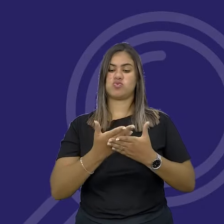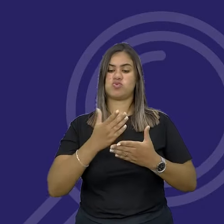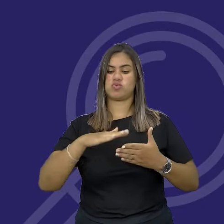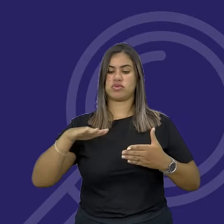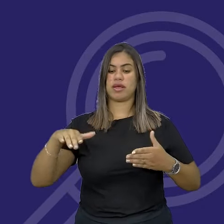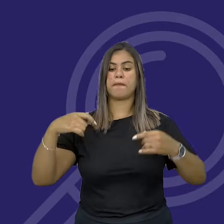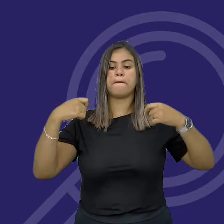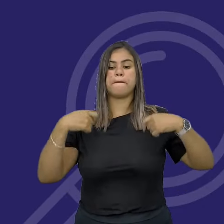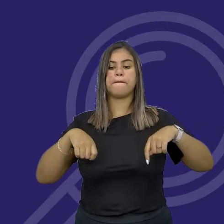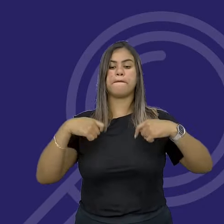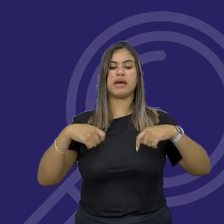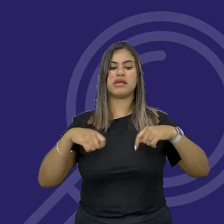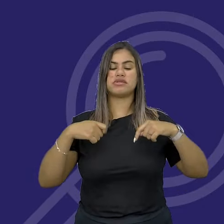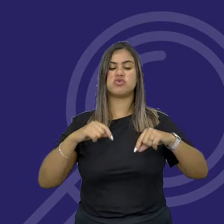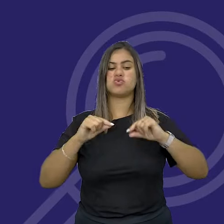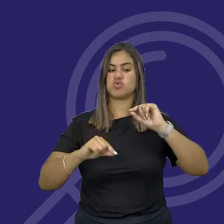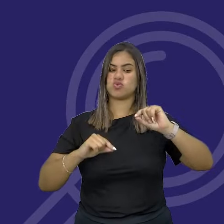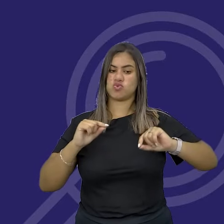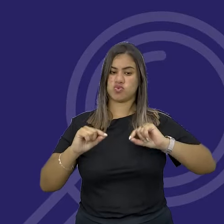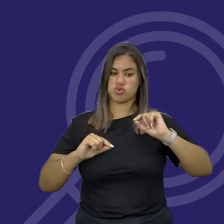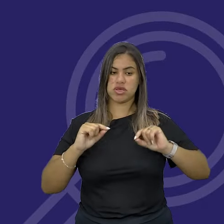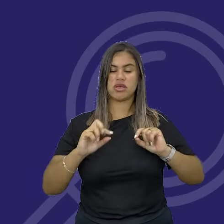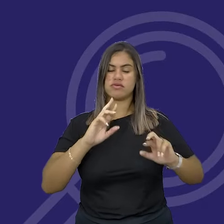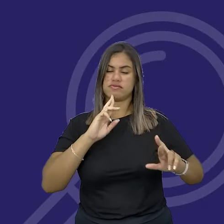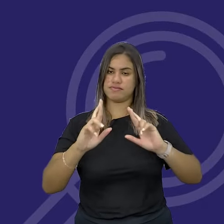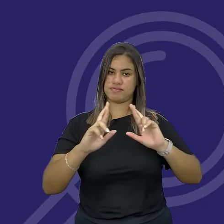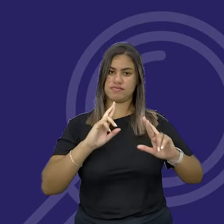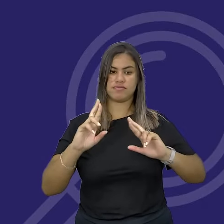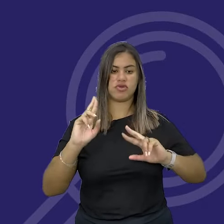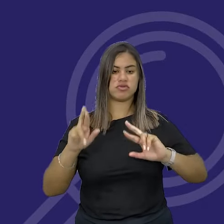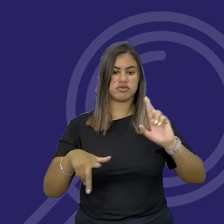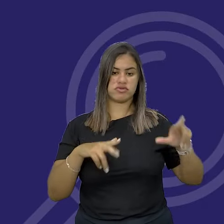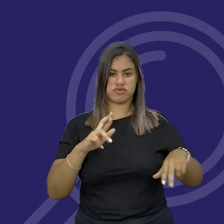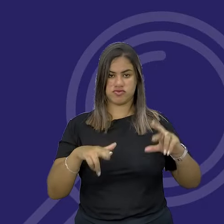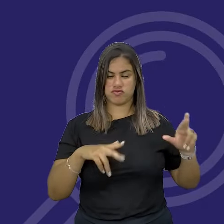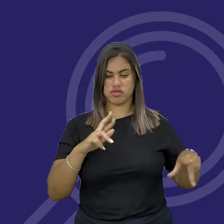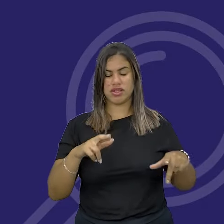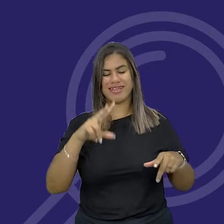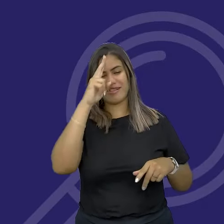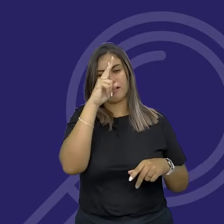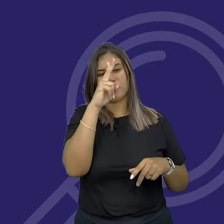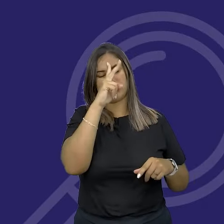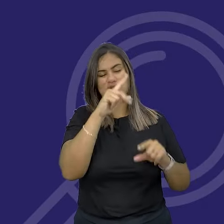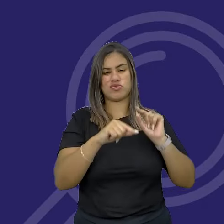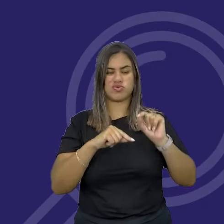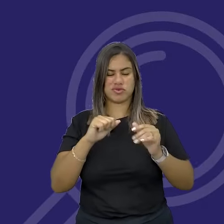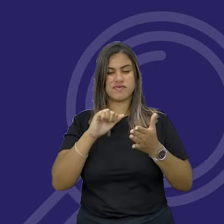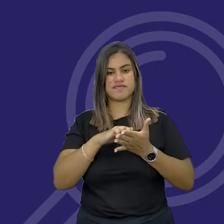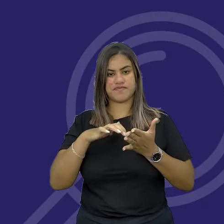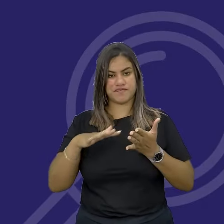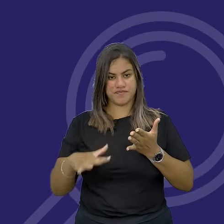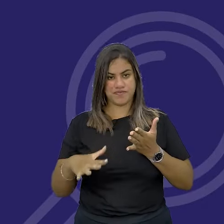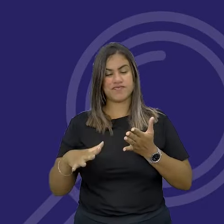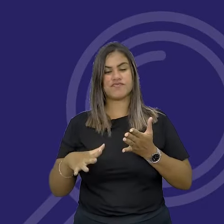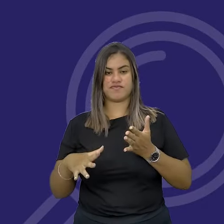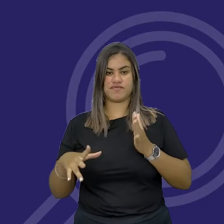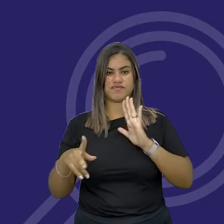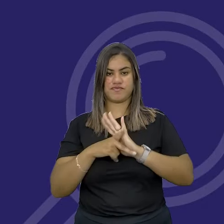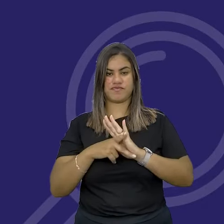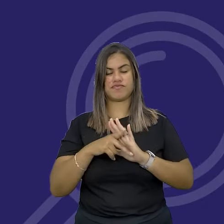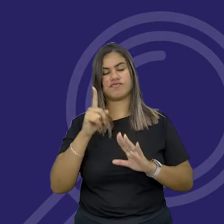que participar das diferentes resoluções, né? Lembrando que aquele exercício, aquele dos